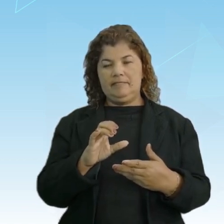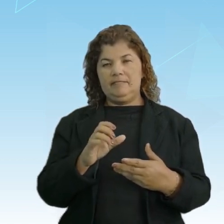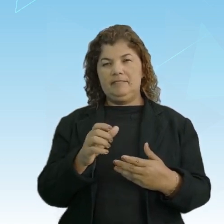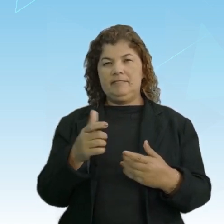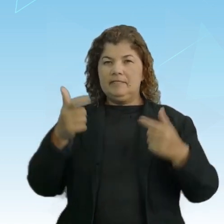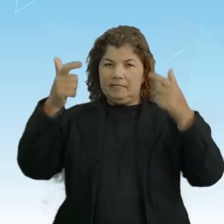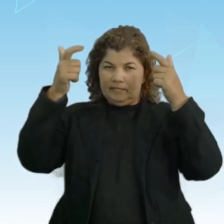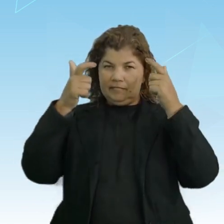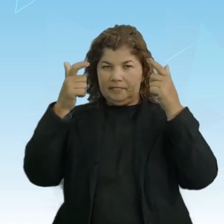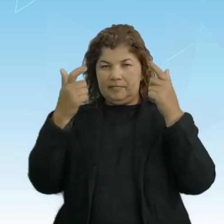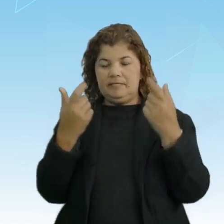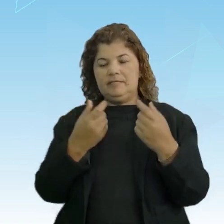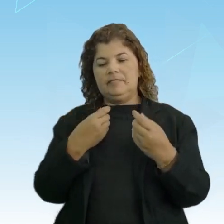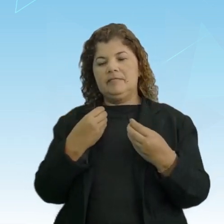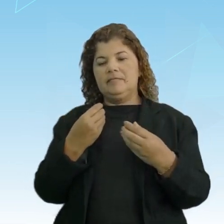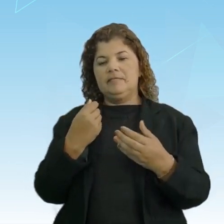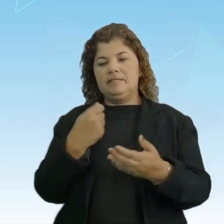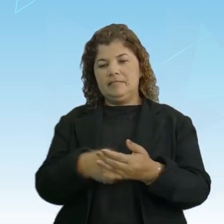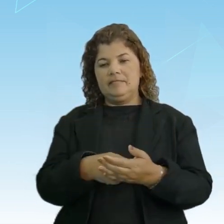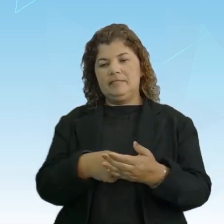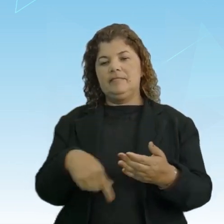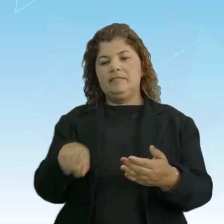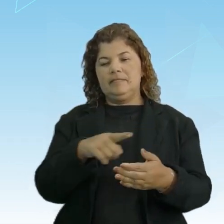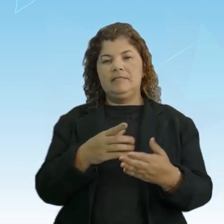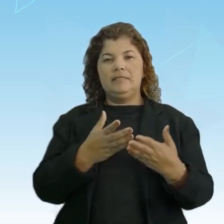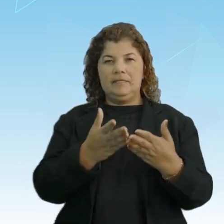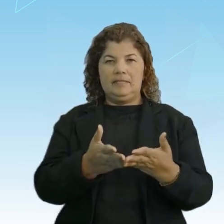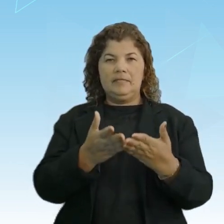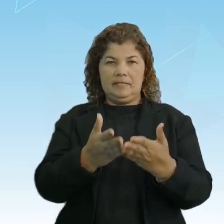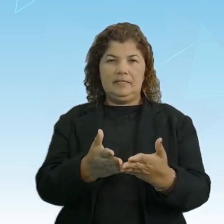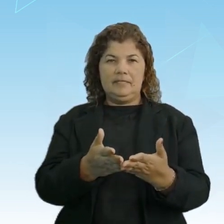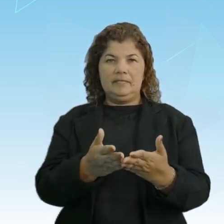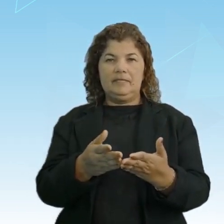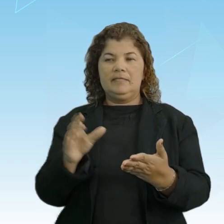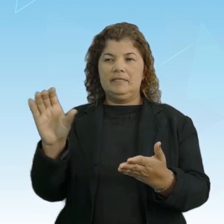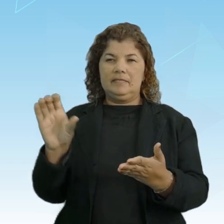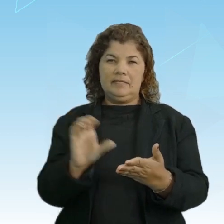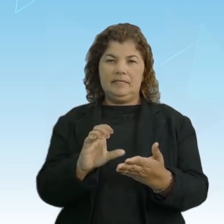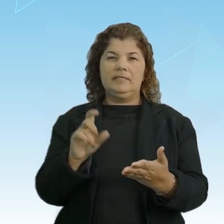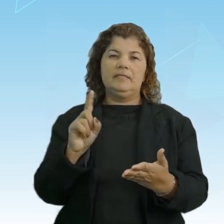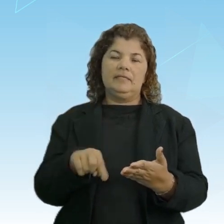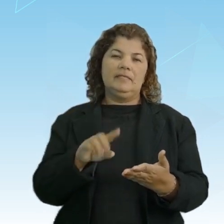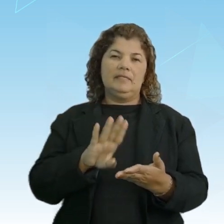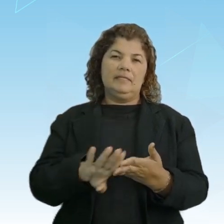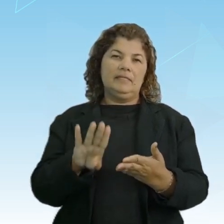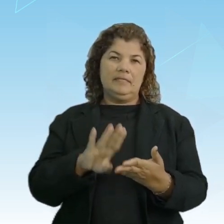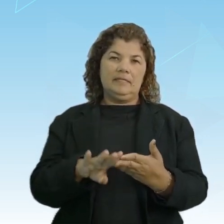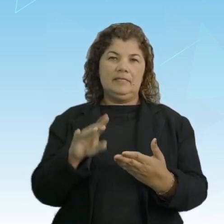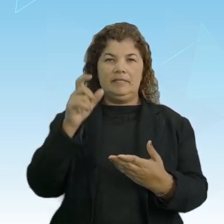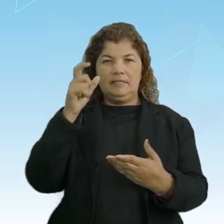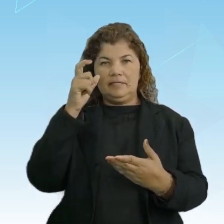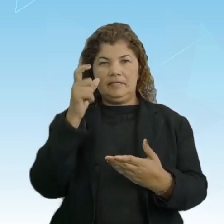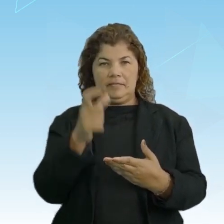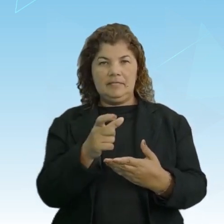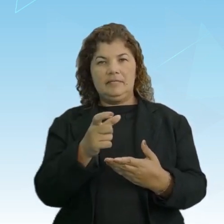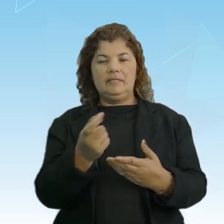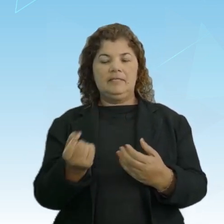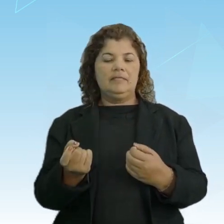as expedições, que, em geral, eram financiadas por quem? Por banqueiros interessados em retorno